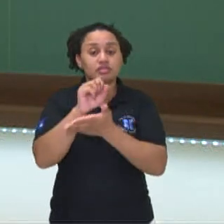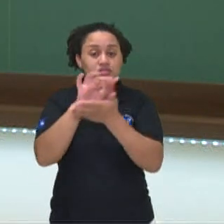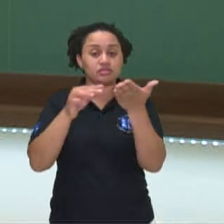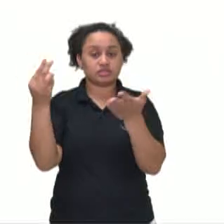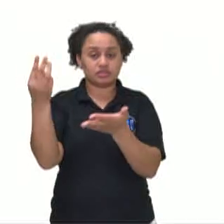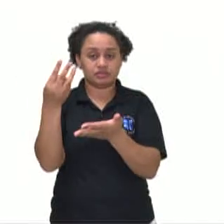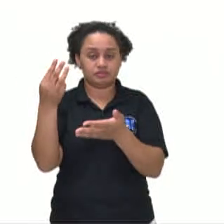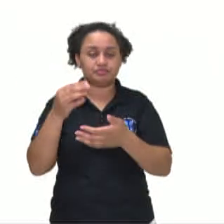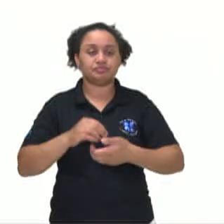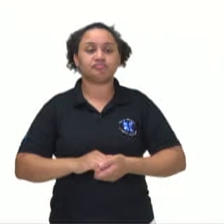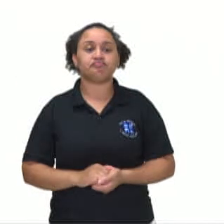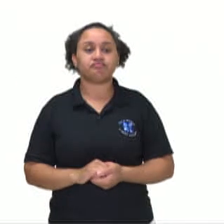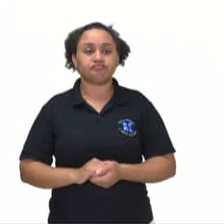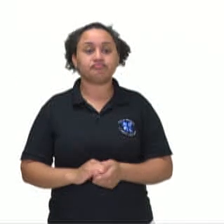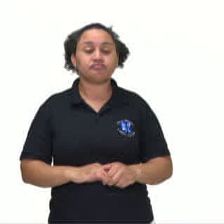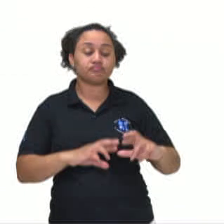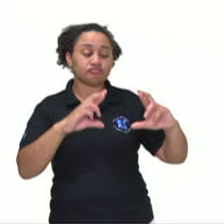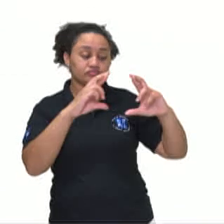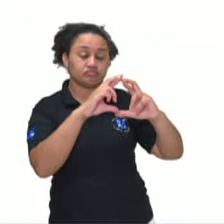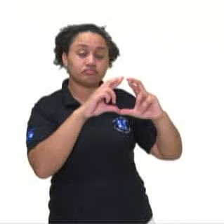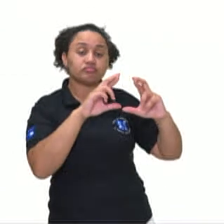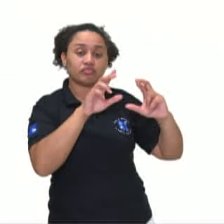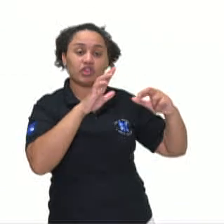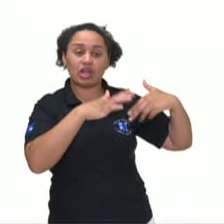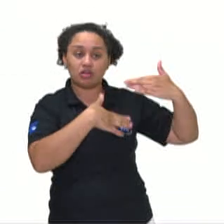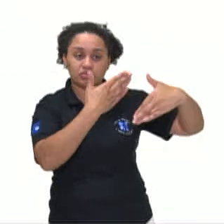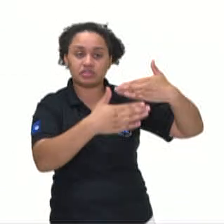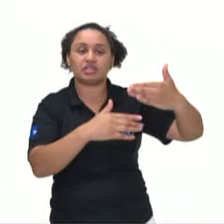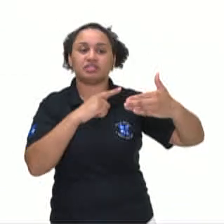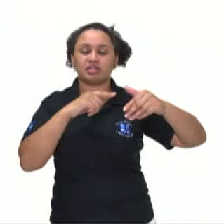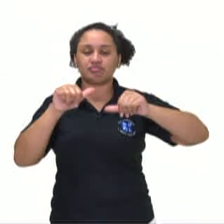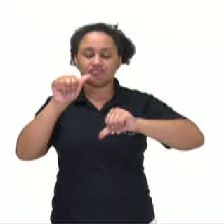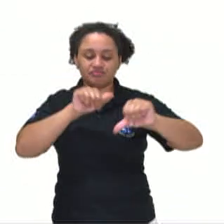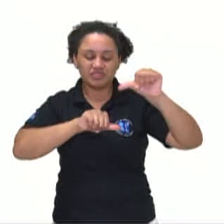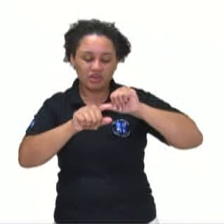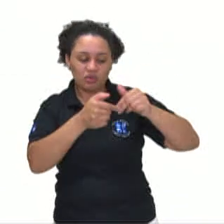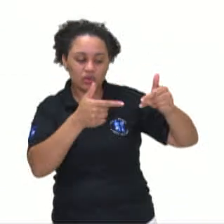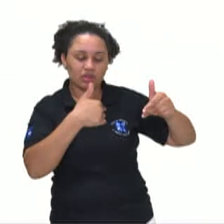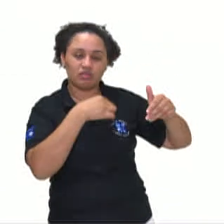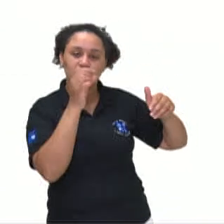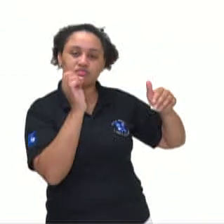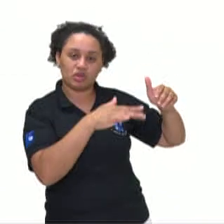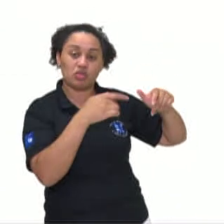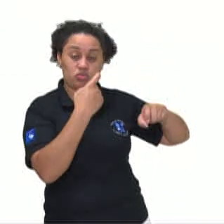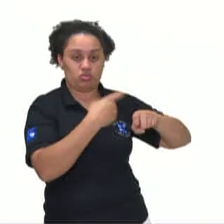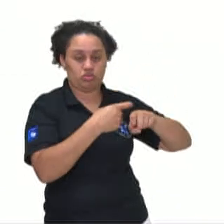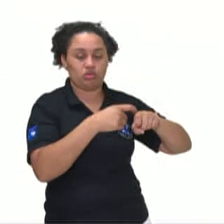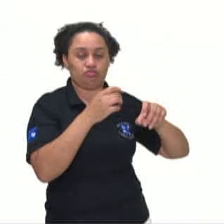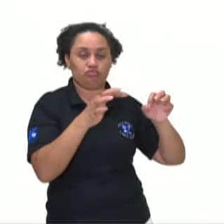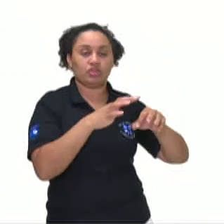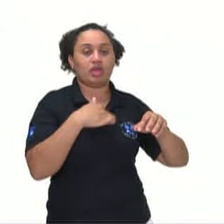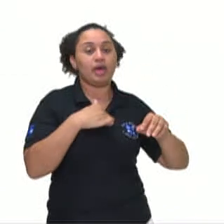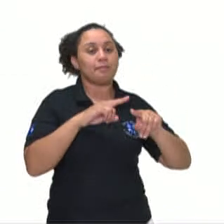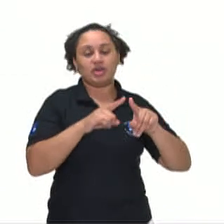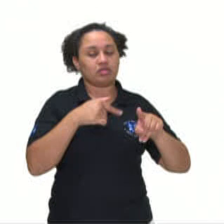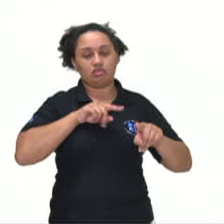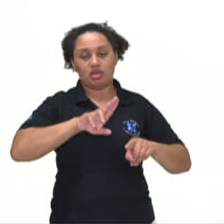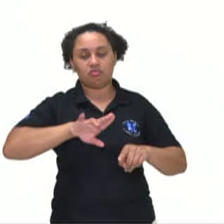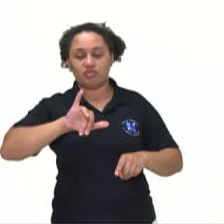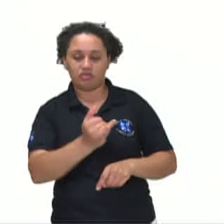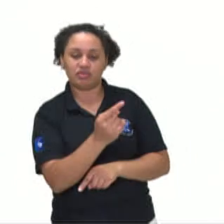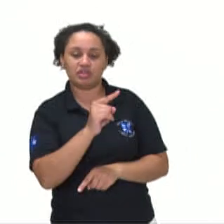aqui na tela, ó. Reciclagem é o processo em que há a transformação do resíduo sólido que não seria